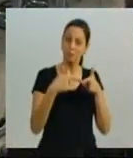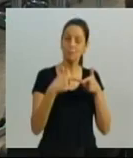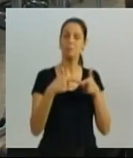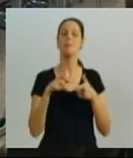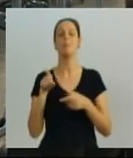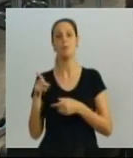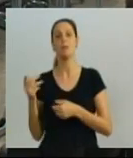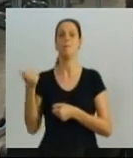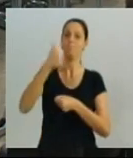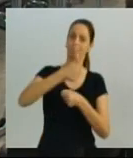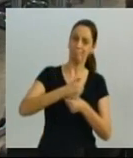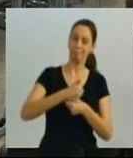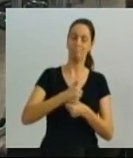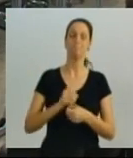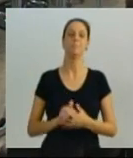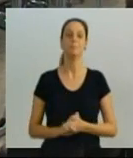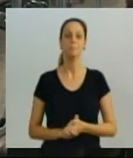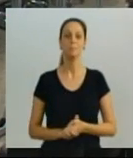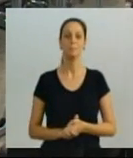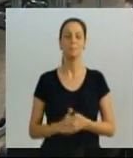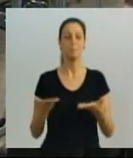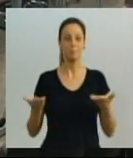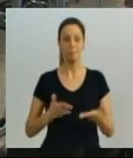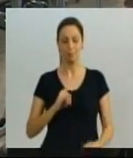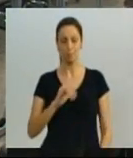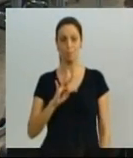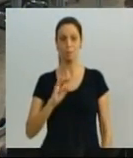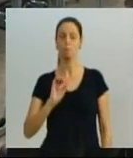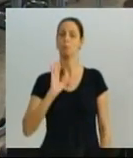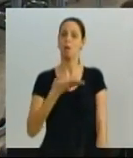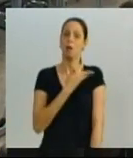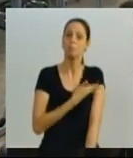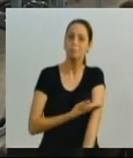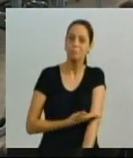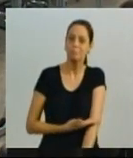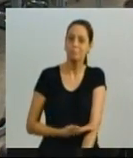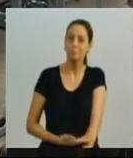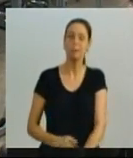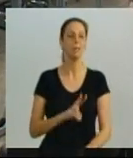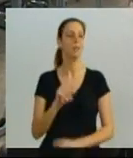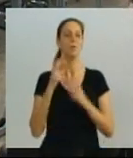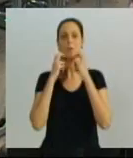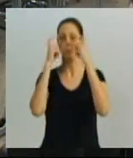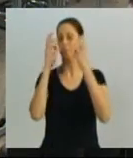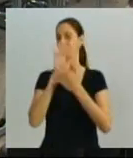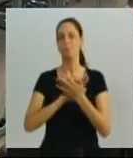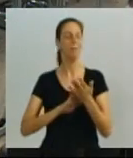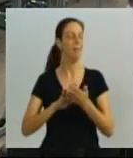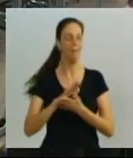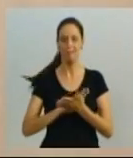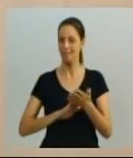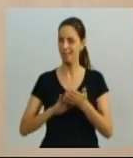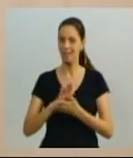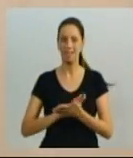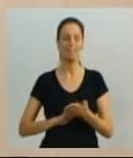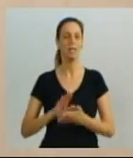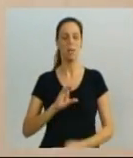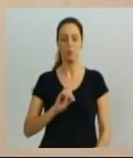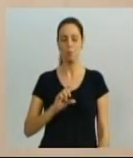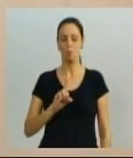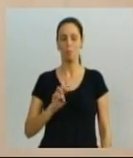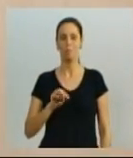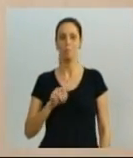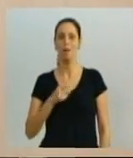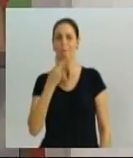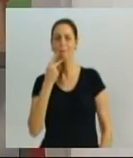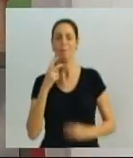César Sim. Com a palavra o Ito já está acostumado, não vai ficar envergonhado, como o Ademar disse que ia ficar envergonhado, mas não ficou, né? Então, Ito,